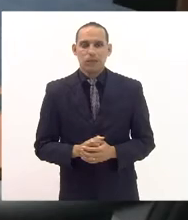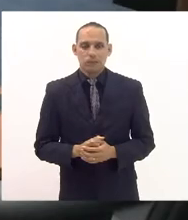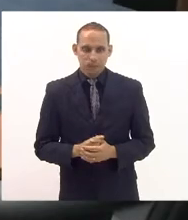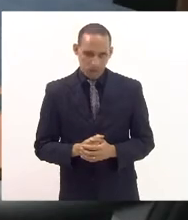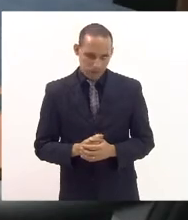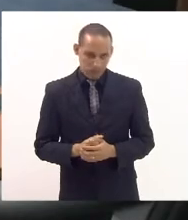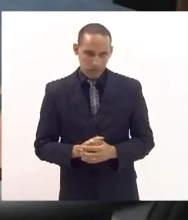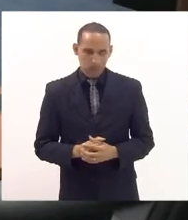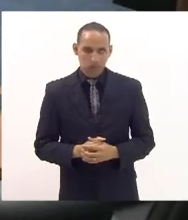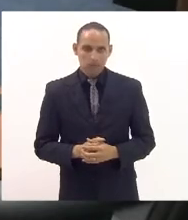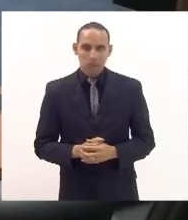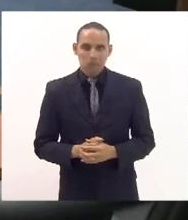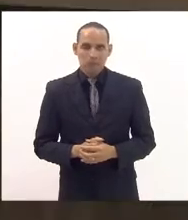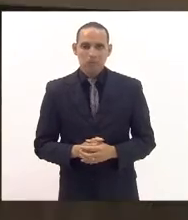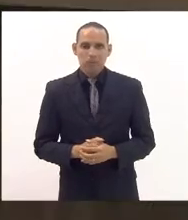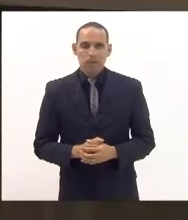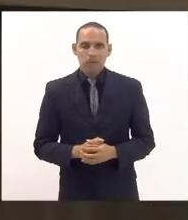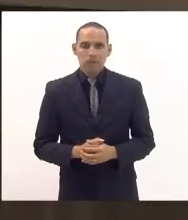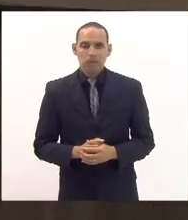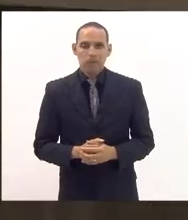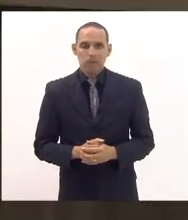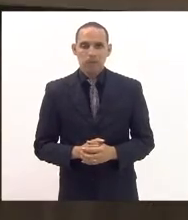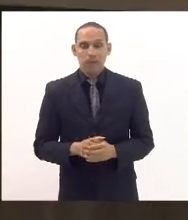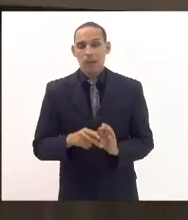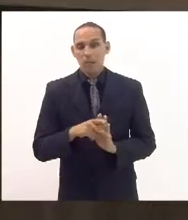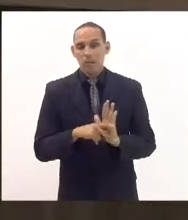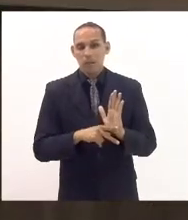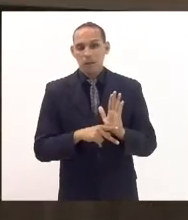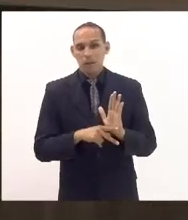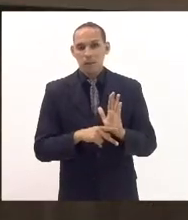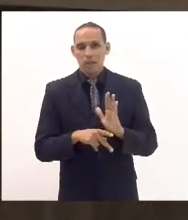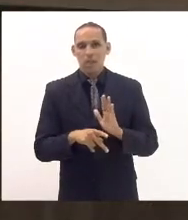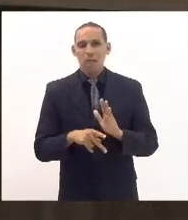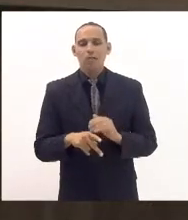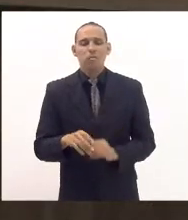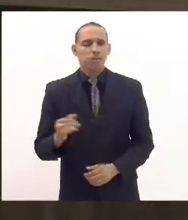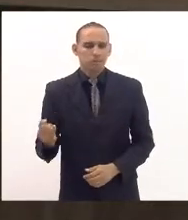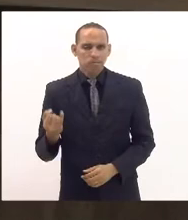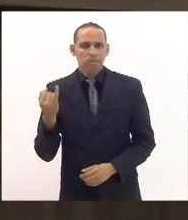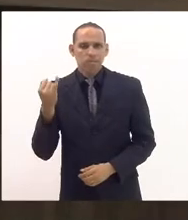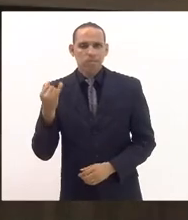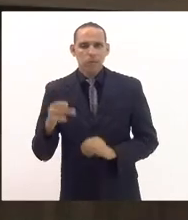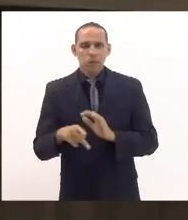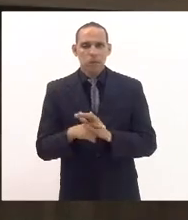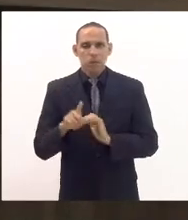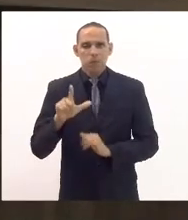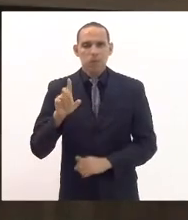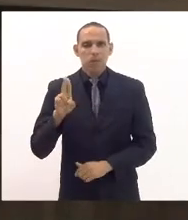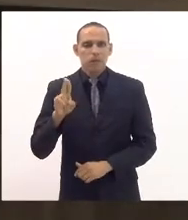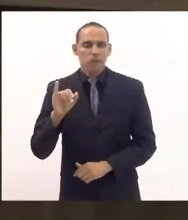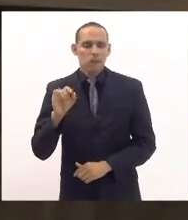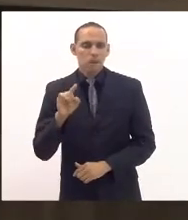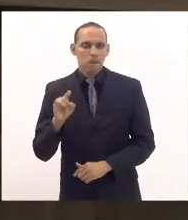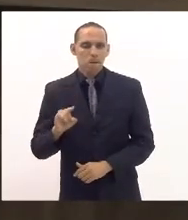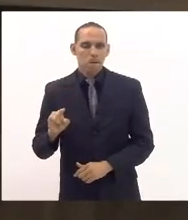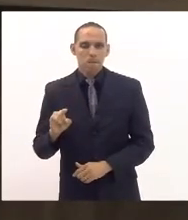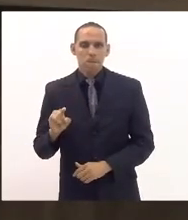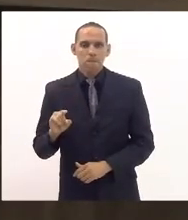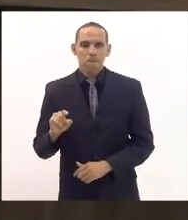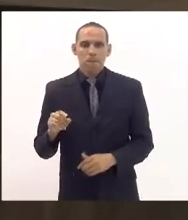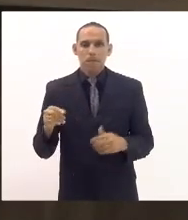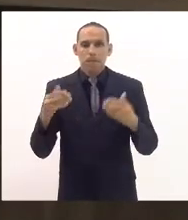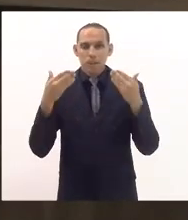eu vou pedir projeto do deputado André importante do Luiz Martins e coloca em